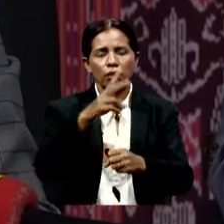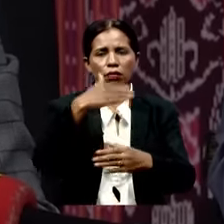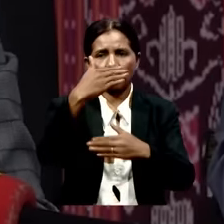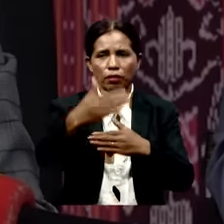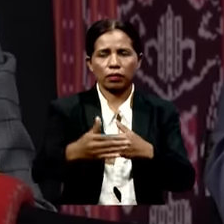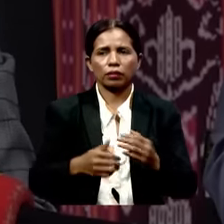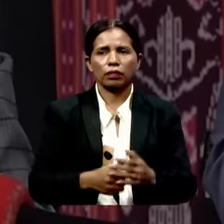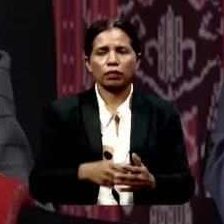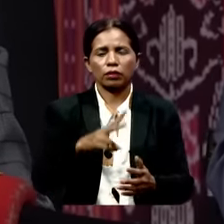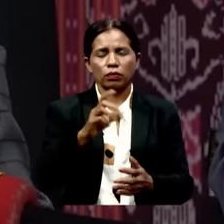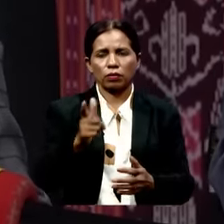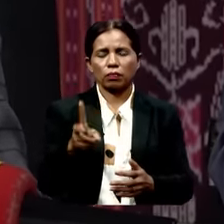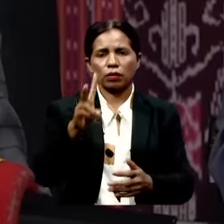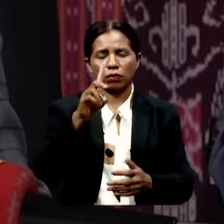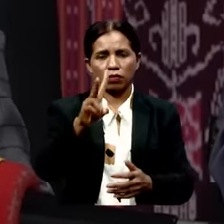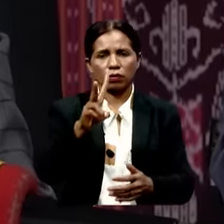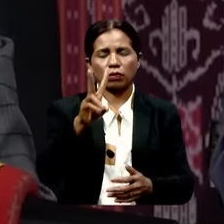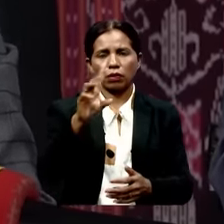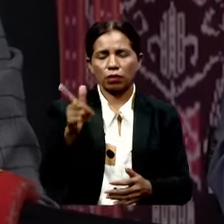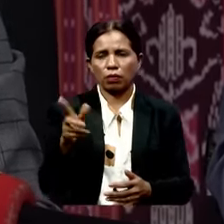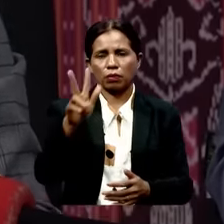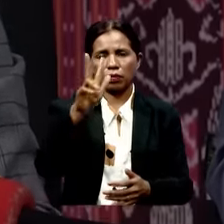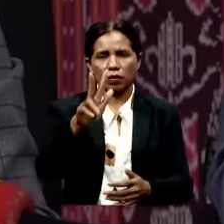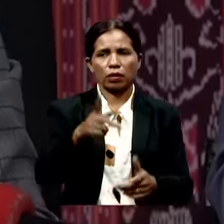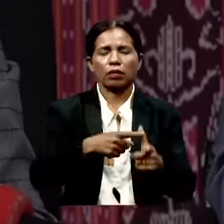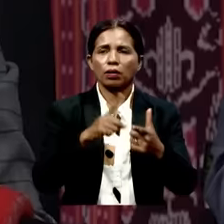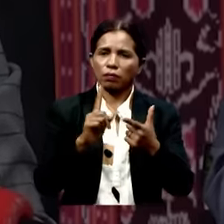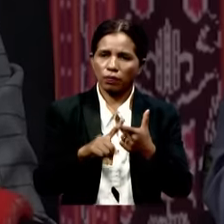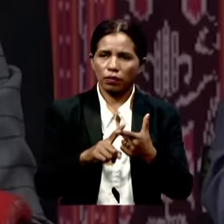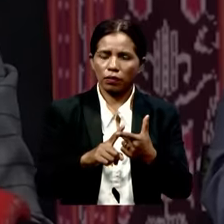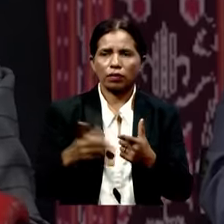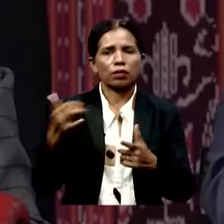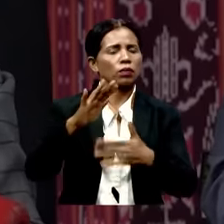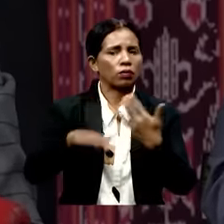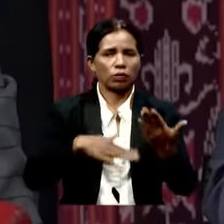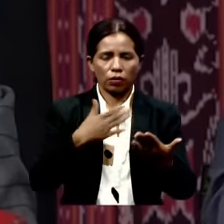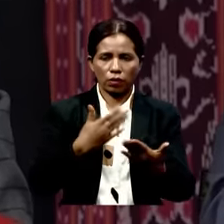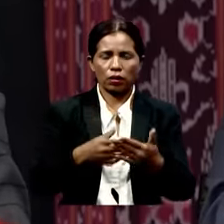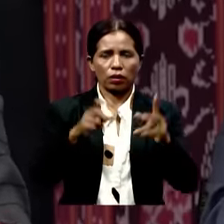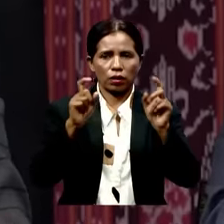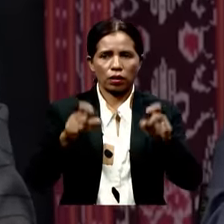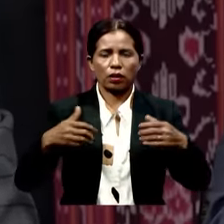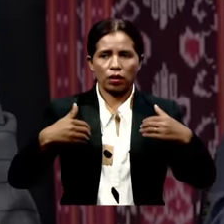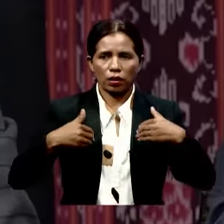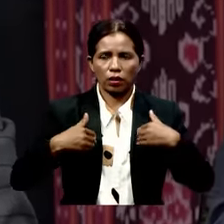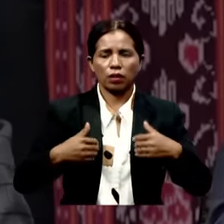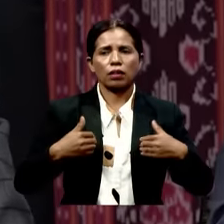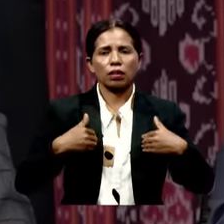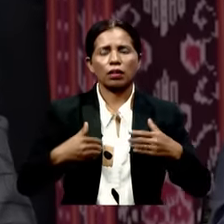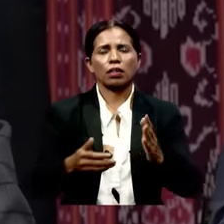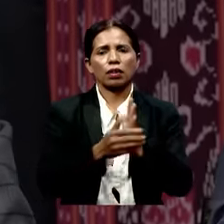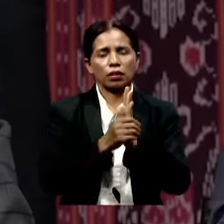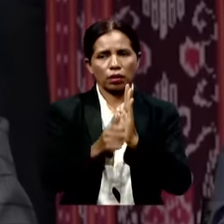tinha 2021 ou 2022 depois Sira ne hotu keras tem de ser ia ser habilitação